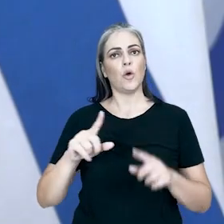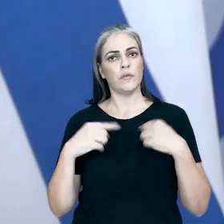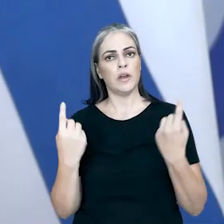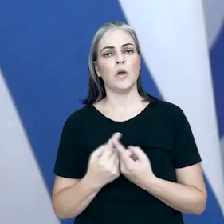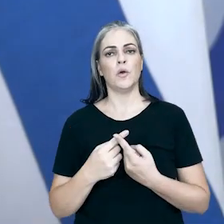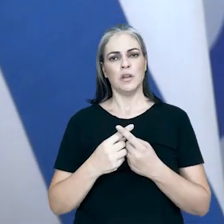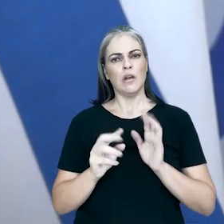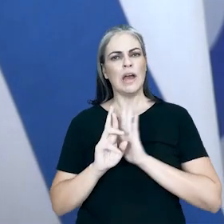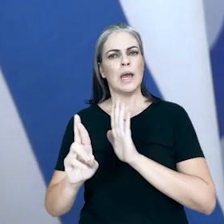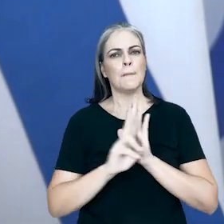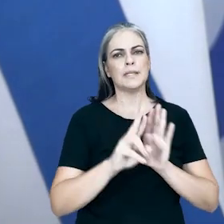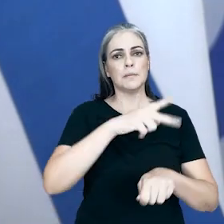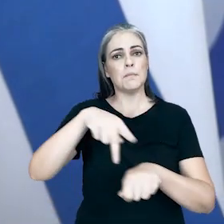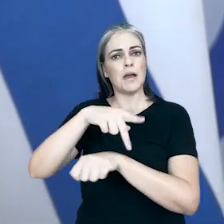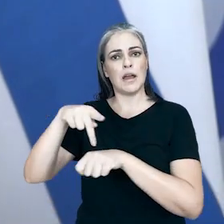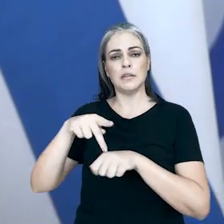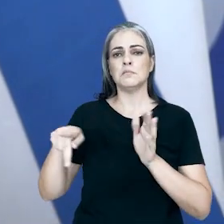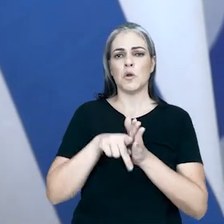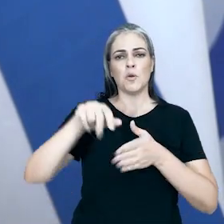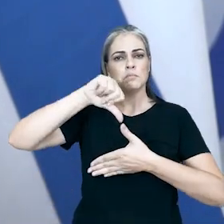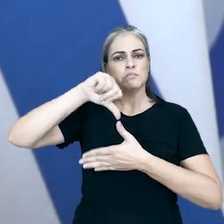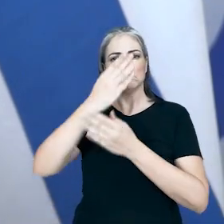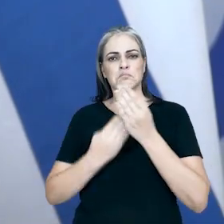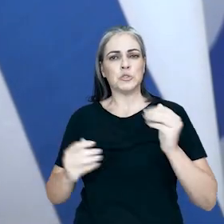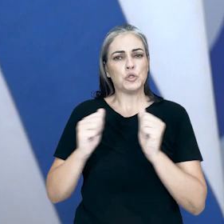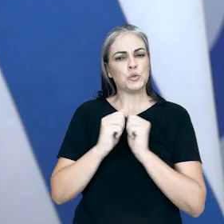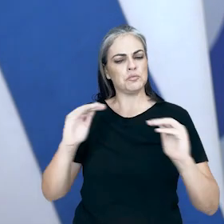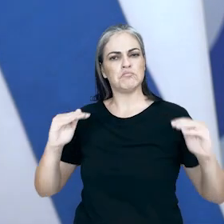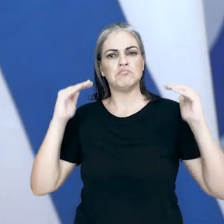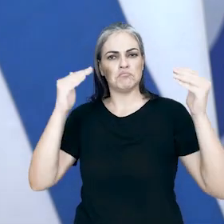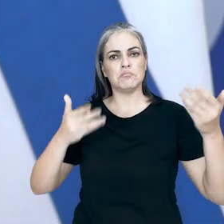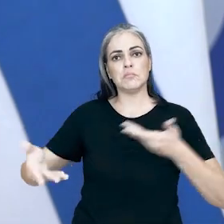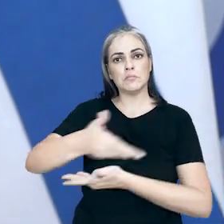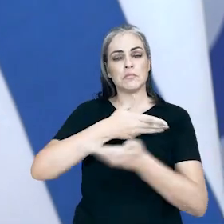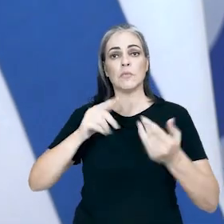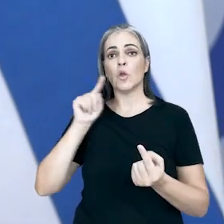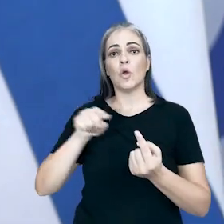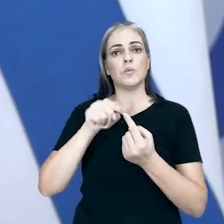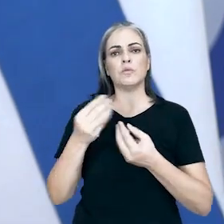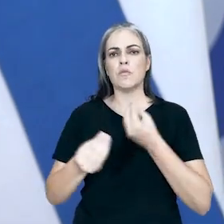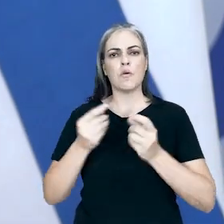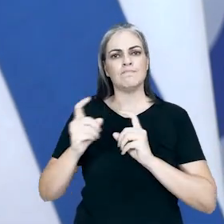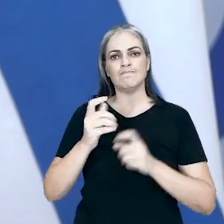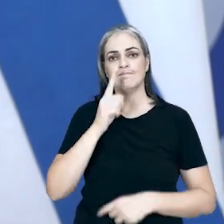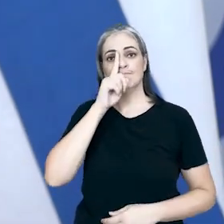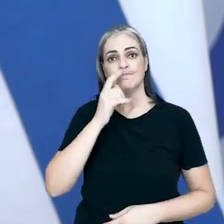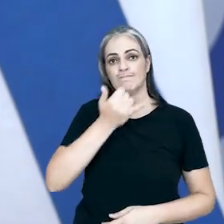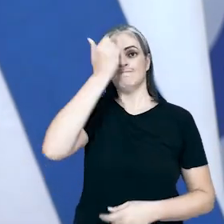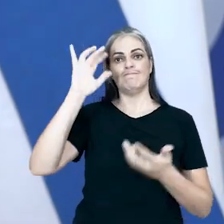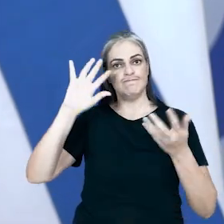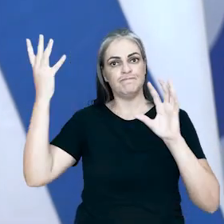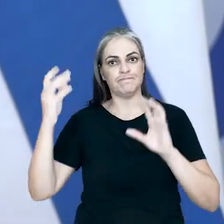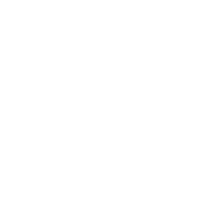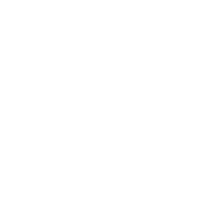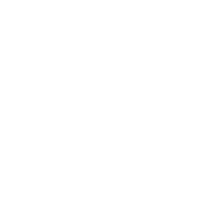Realizamos mais uma reunião de ministros e altas autoridades do Mercosul que tratam da questão de gestão de